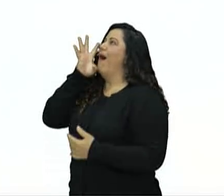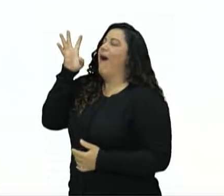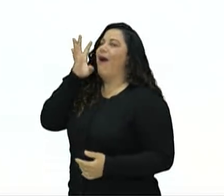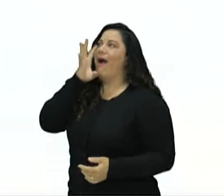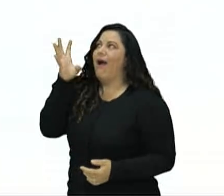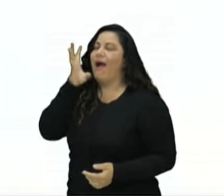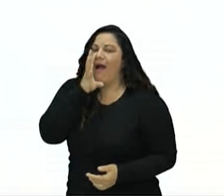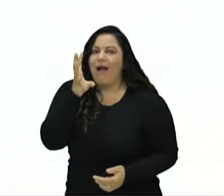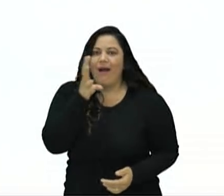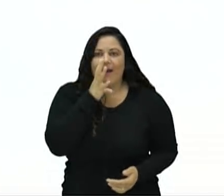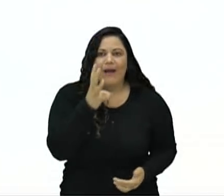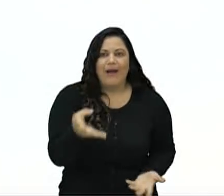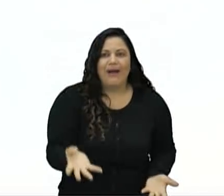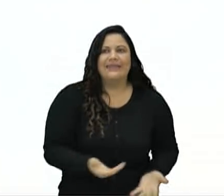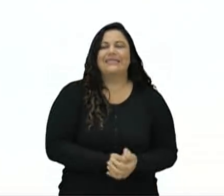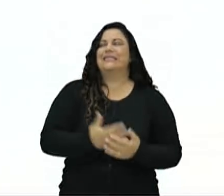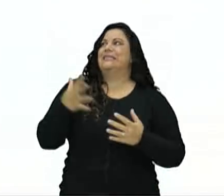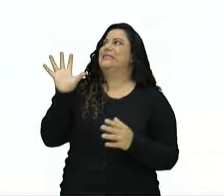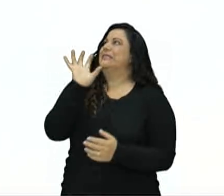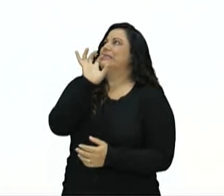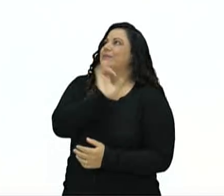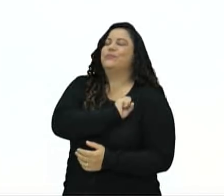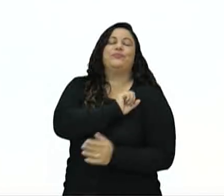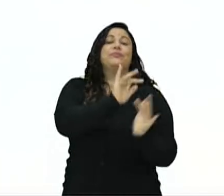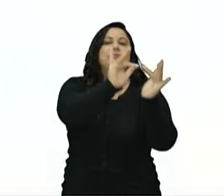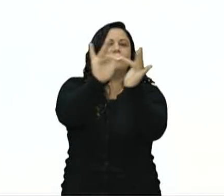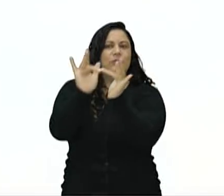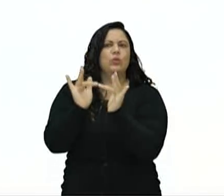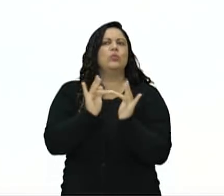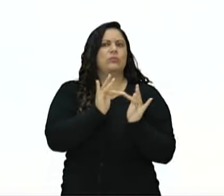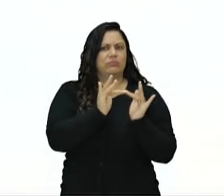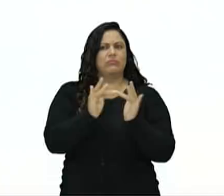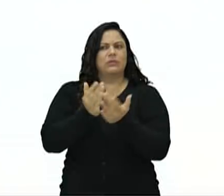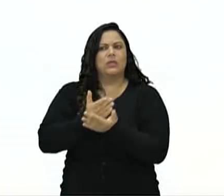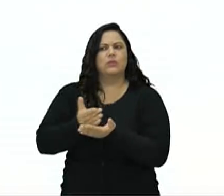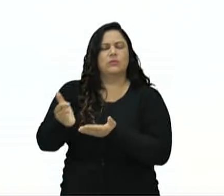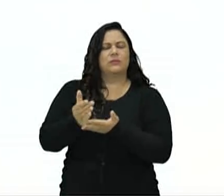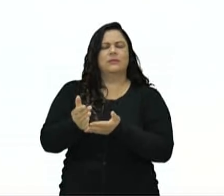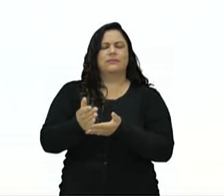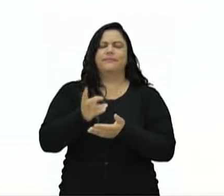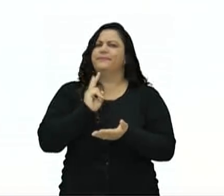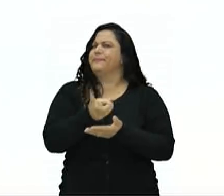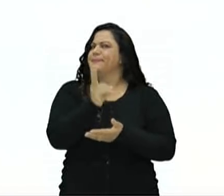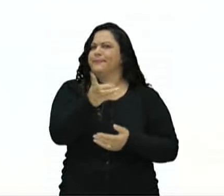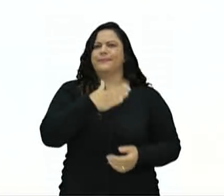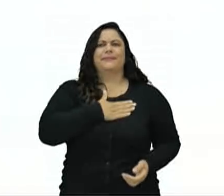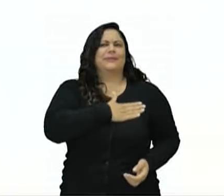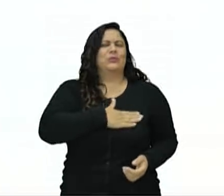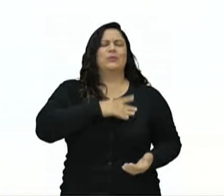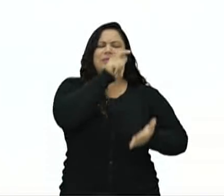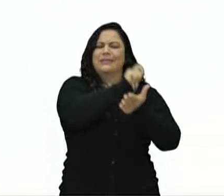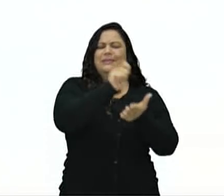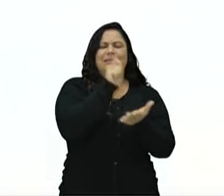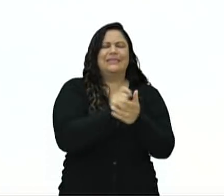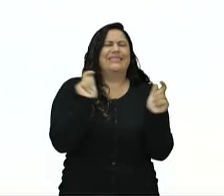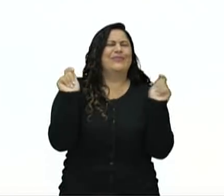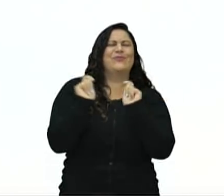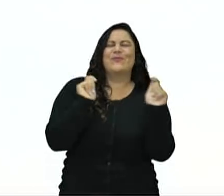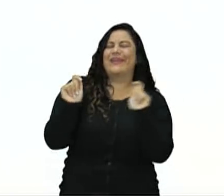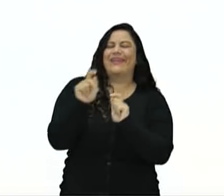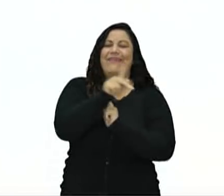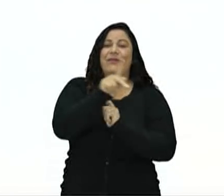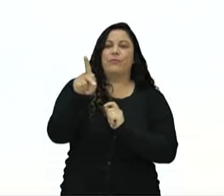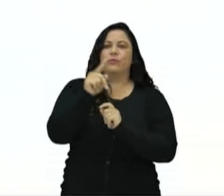livros. Sempre gostei de escrever. Adorava quando a professora mandava fazer